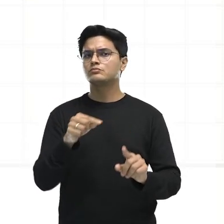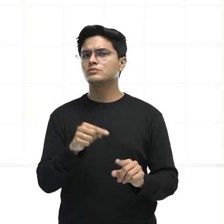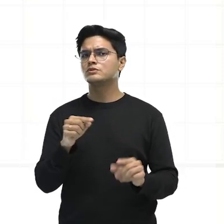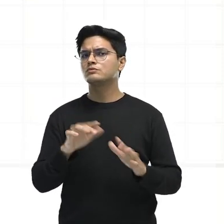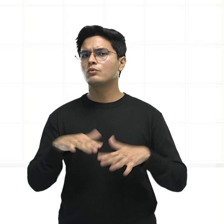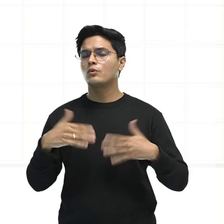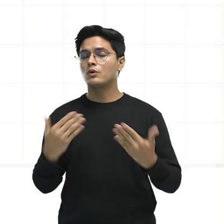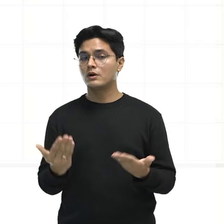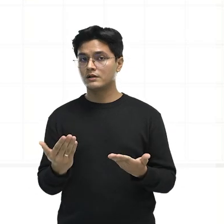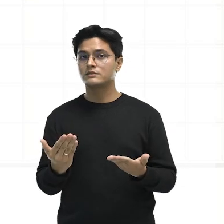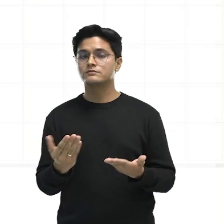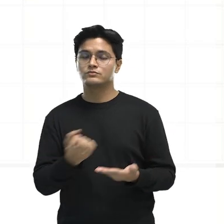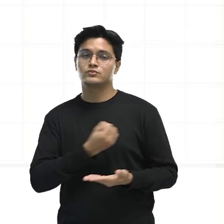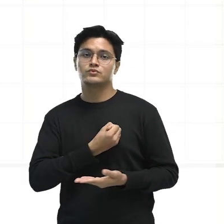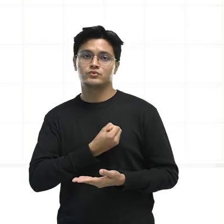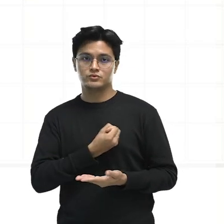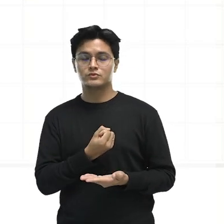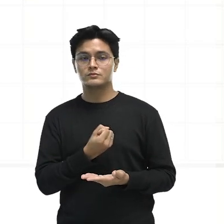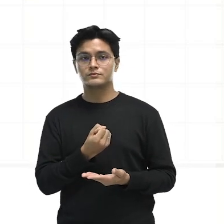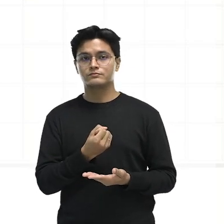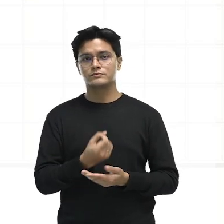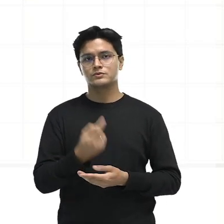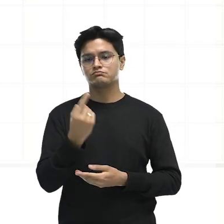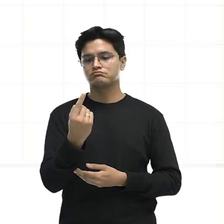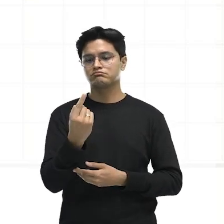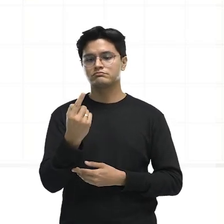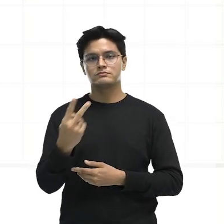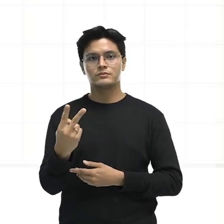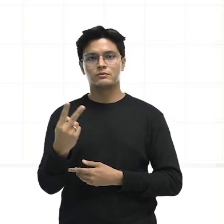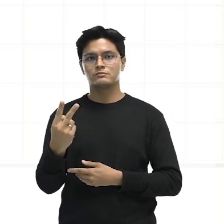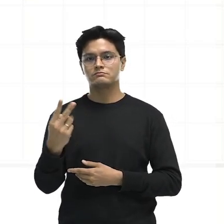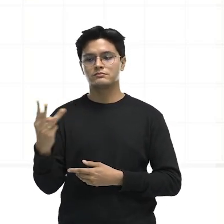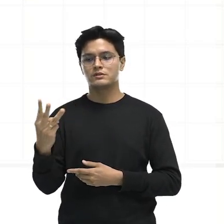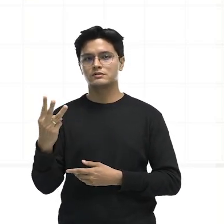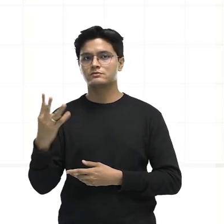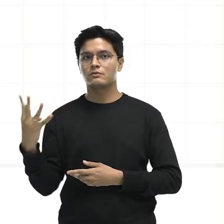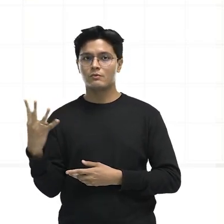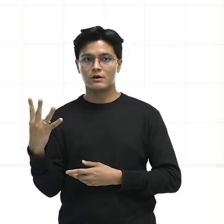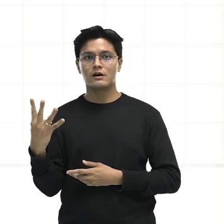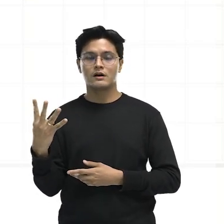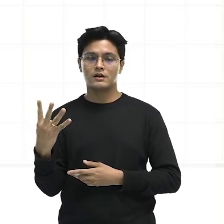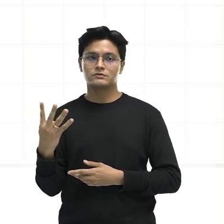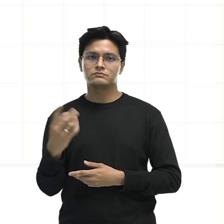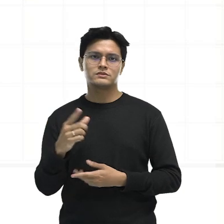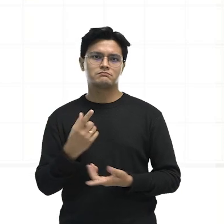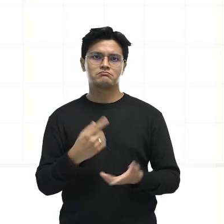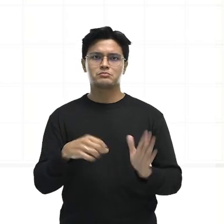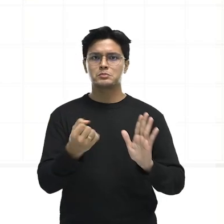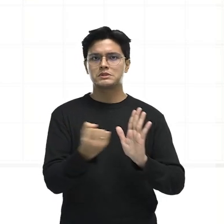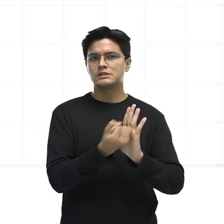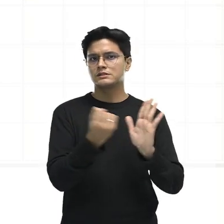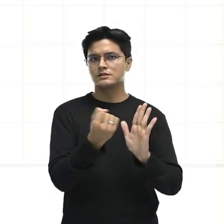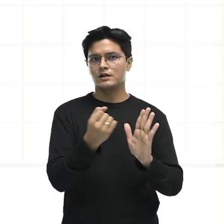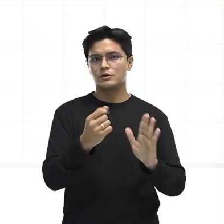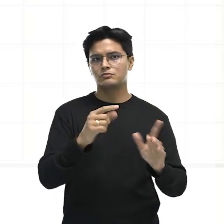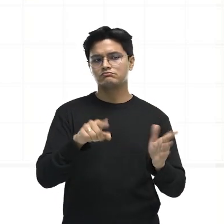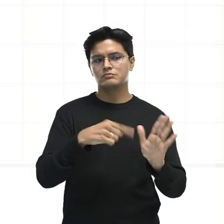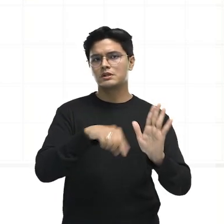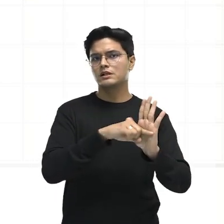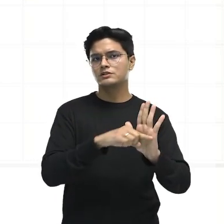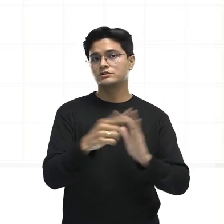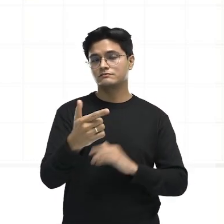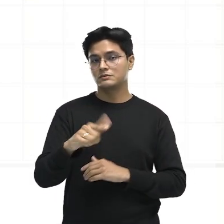naturais? São aqueles números que a gente conta nos dedos das mãos, tá? São números que não têm sinal negativo no caso,